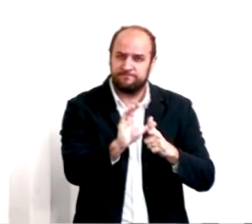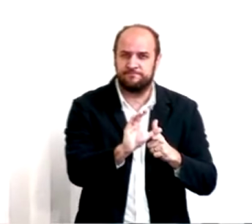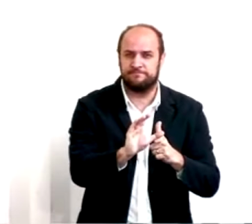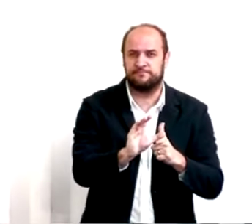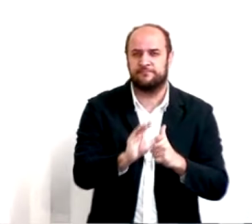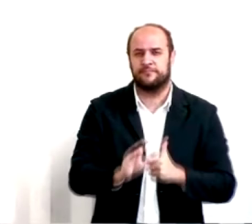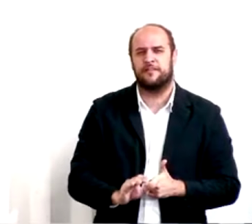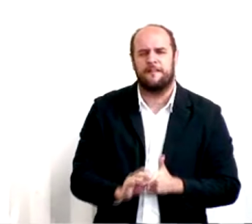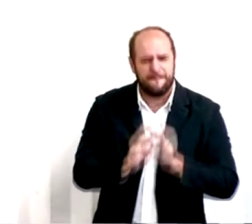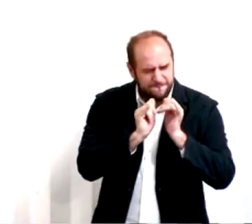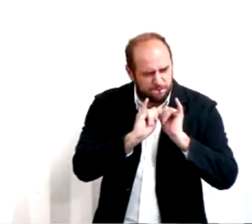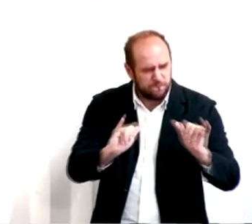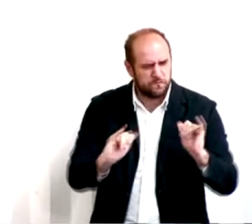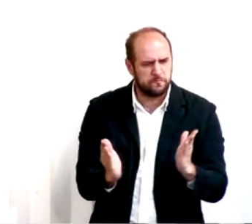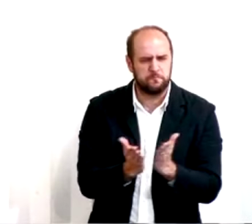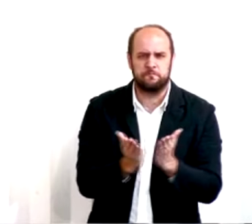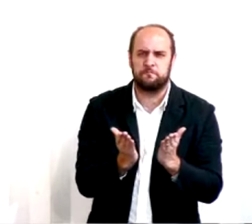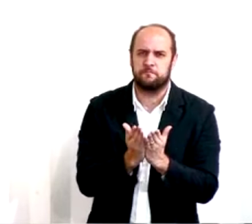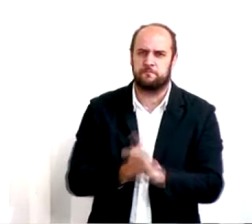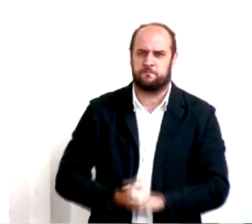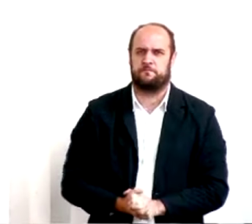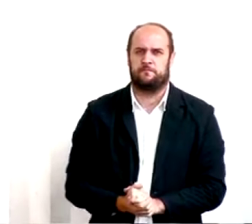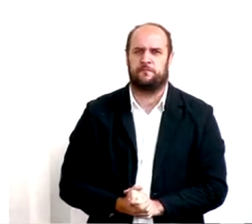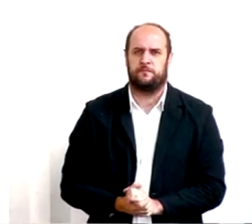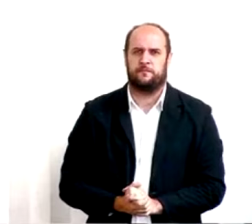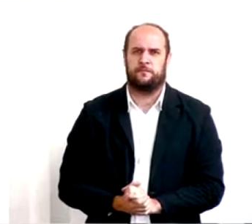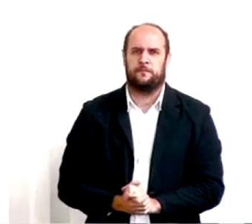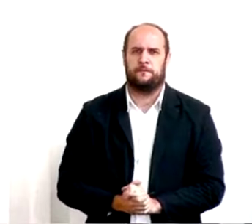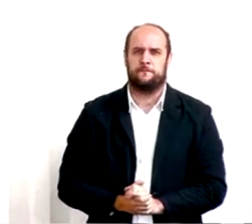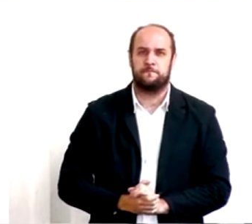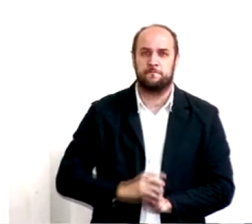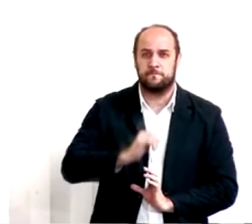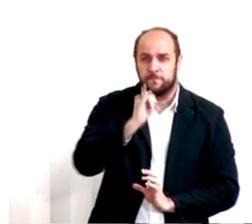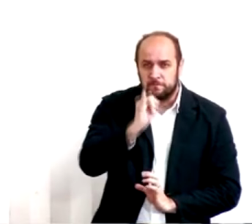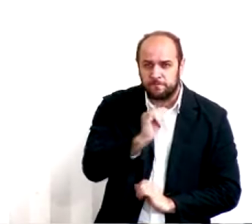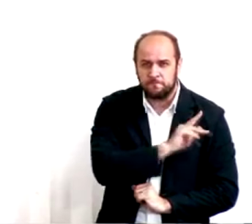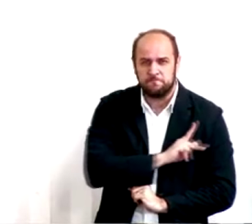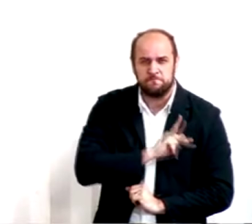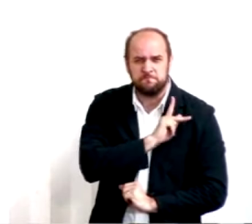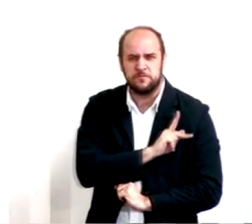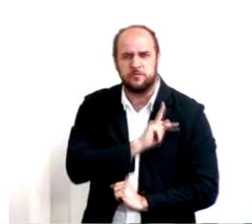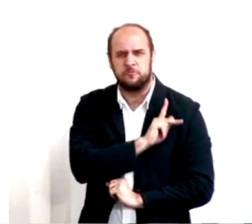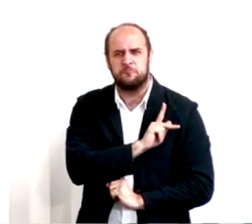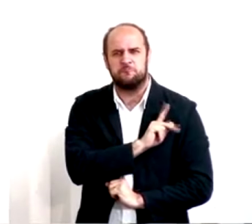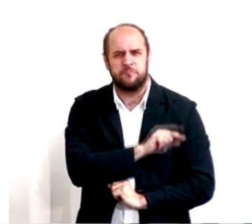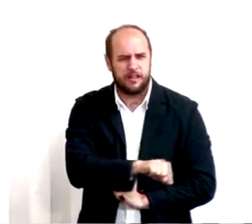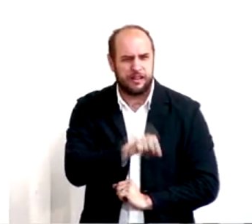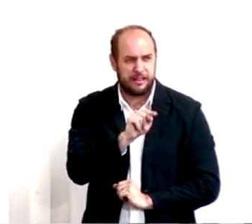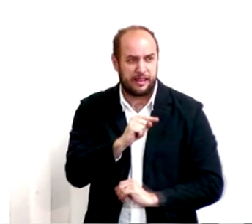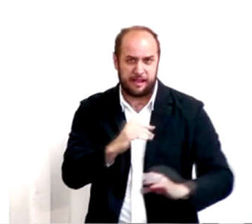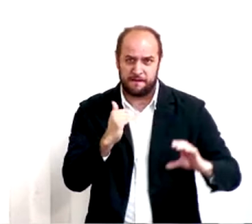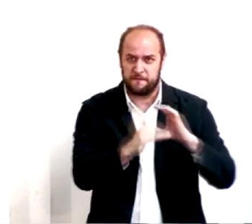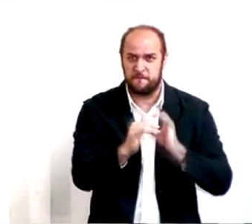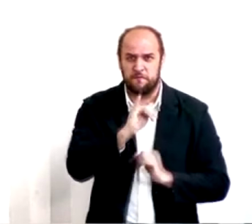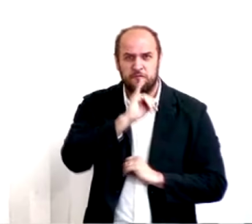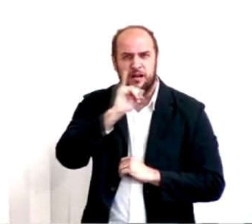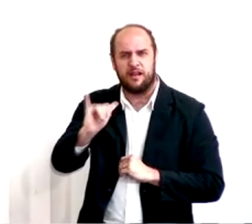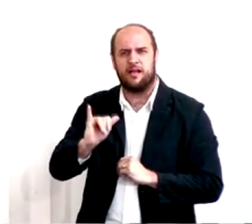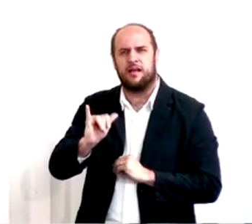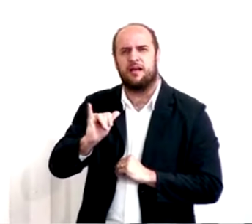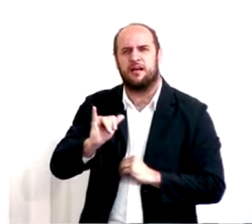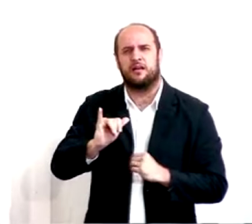olhava demais nos seus feitos ela queria dizer para o próprio Paulo que era santa ela queria dizer para o próprio Paulo que ela